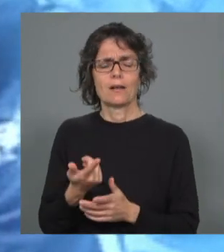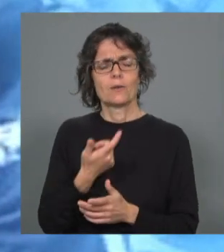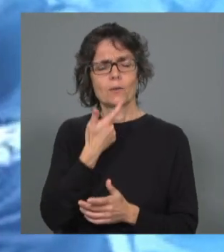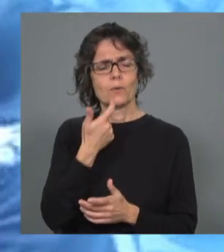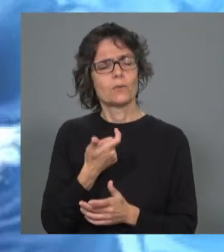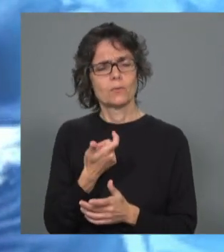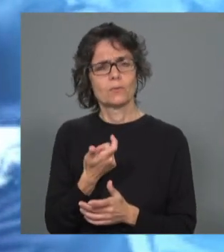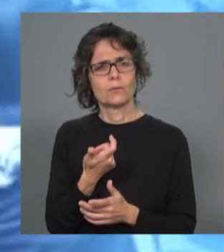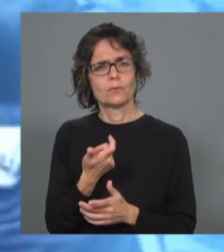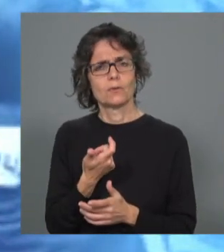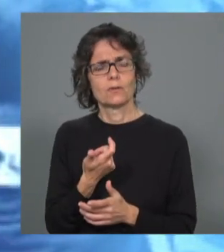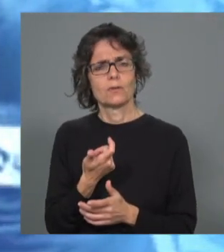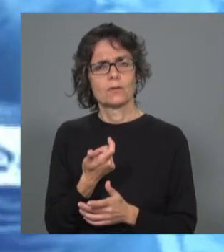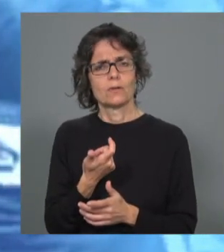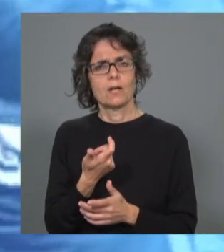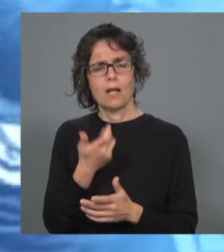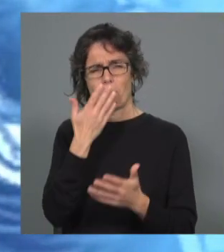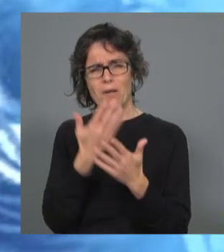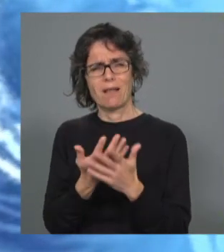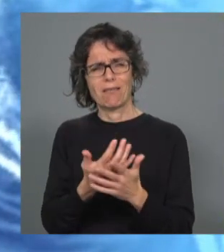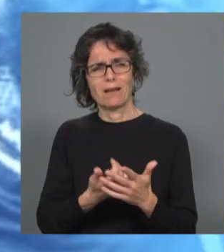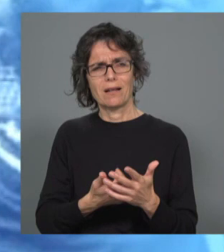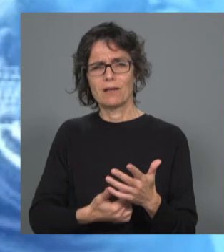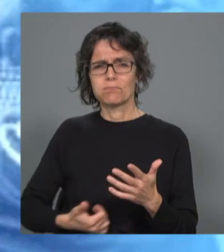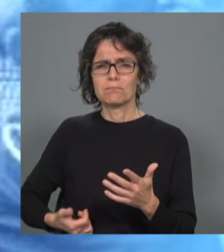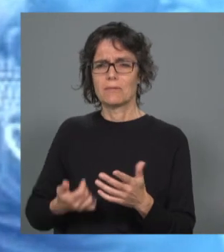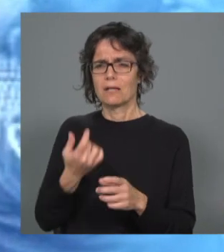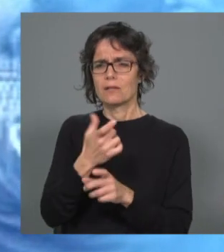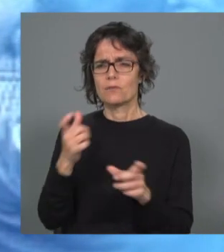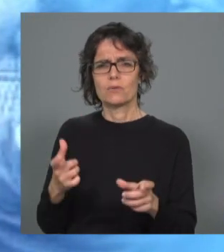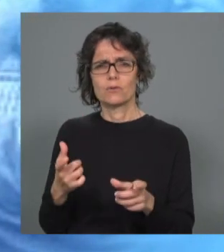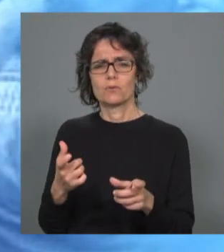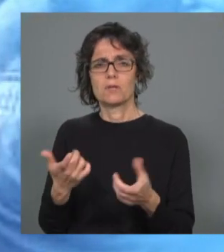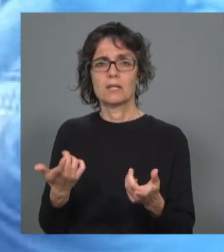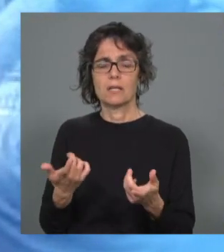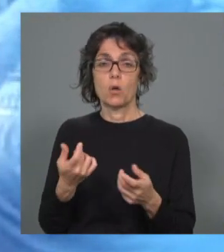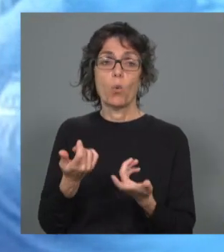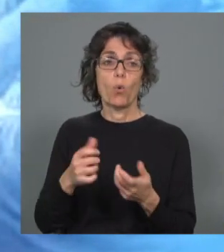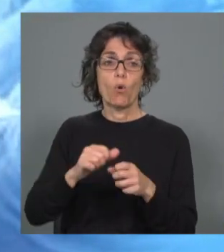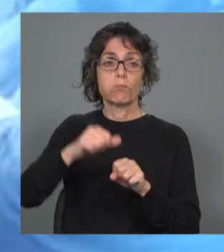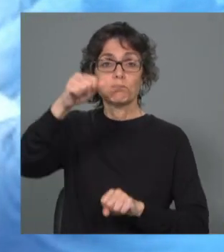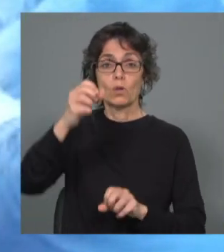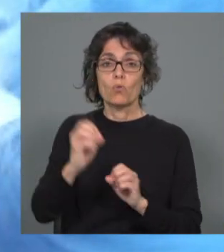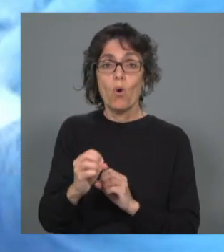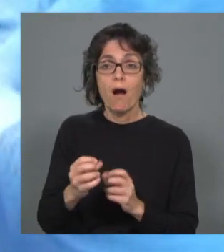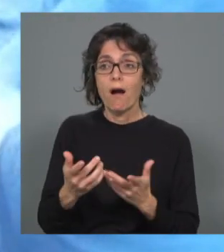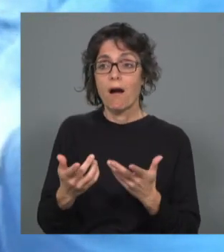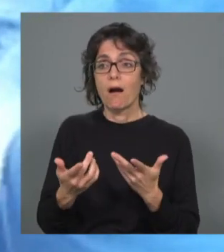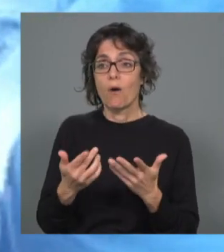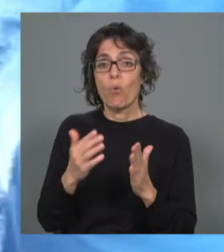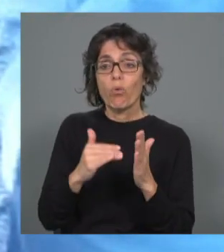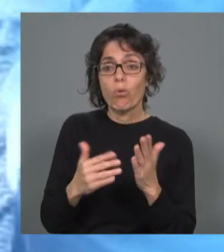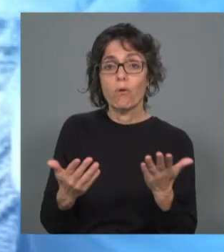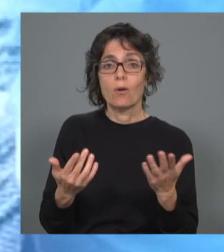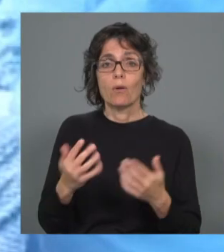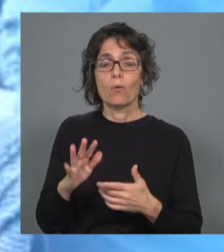desemprego que começa a ser recorrente de pessoas que, pela sua baixa qualificação, perante propostas